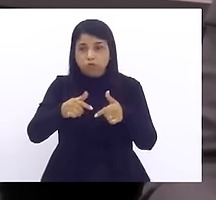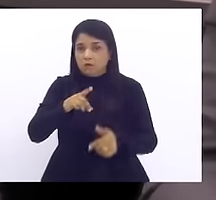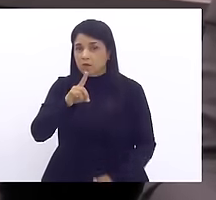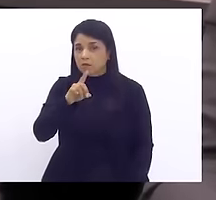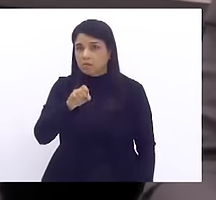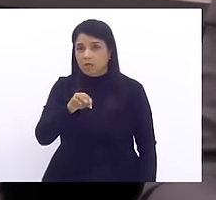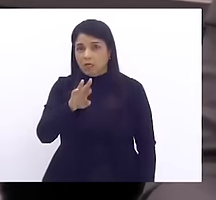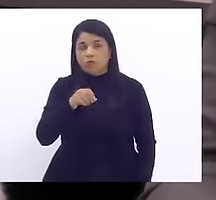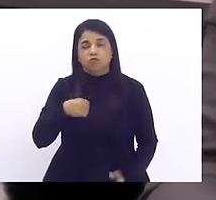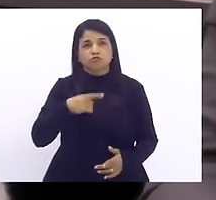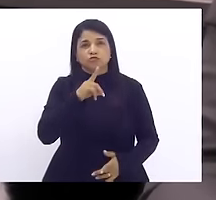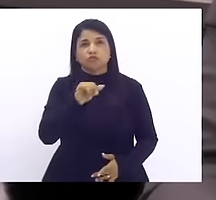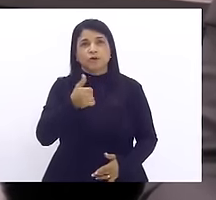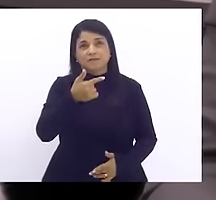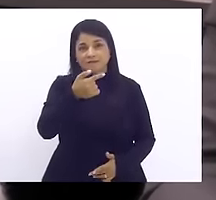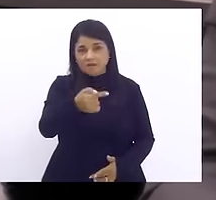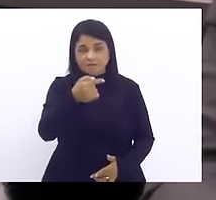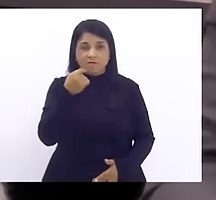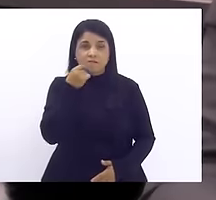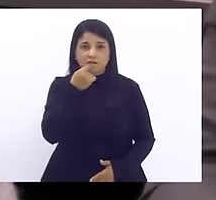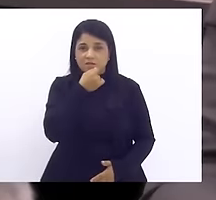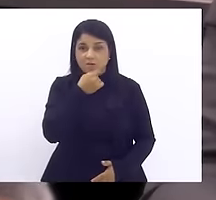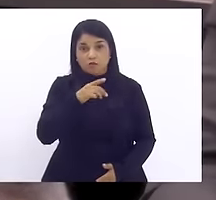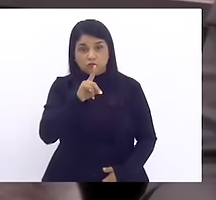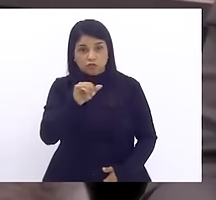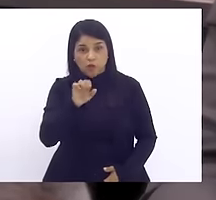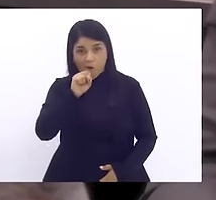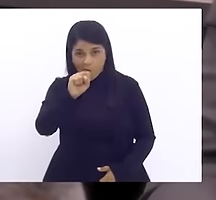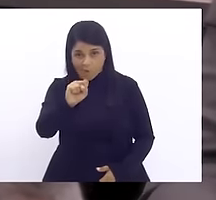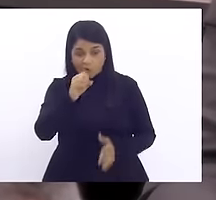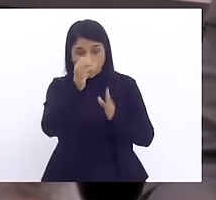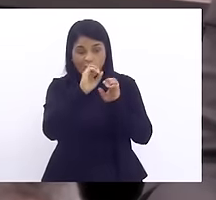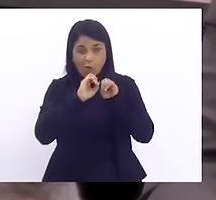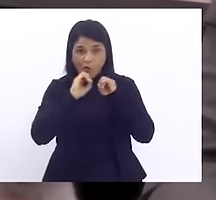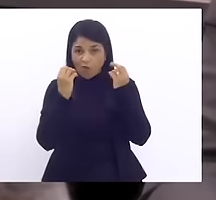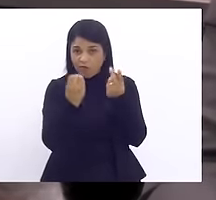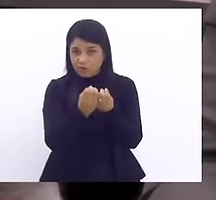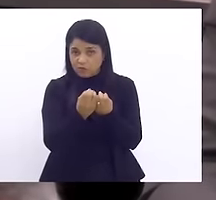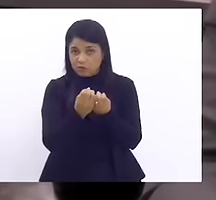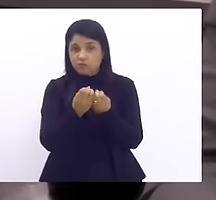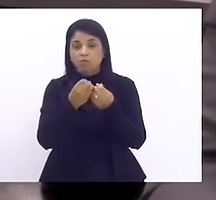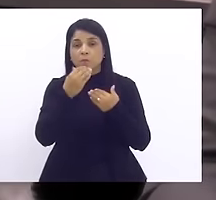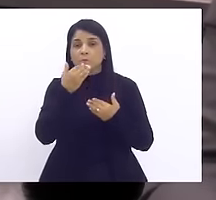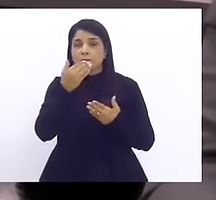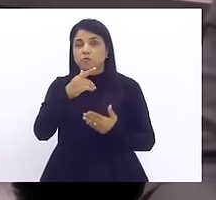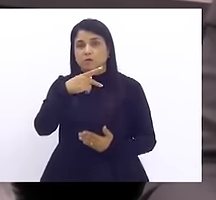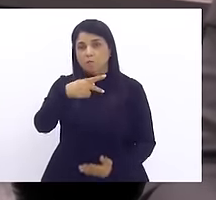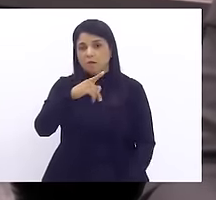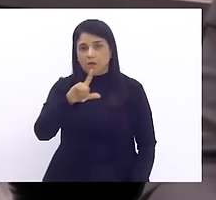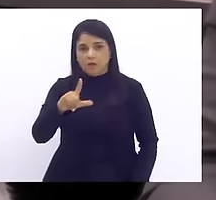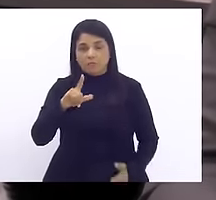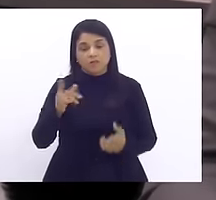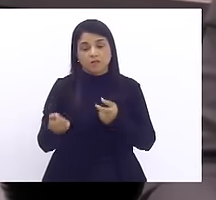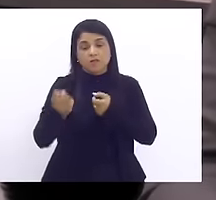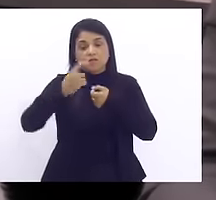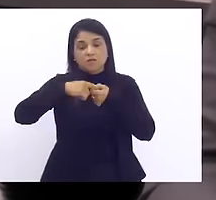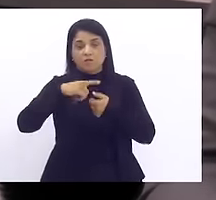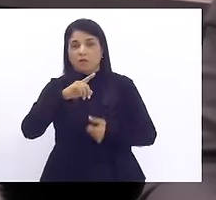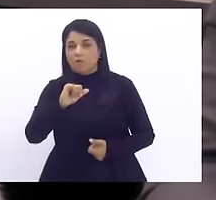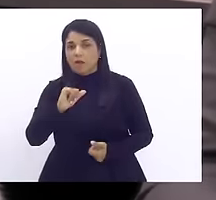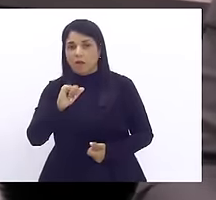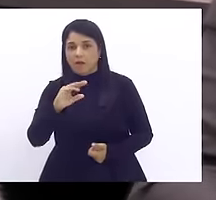a denúncia foi no dia 7 de setembro no dia 8 nós expedimos um ofício a PL pedindo pra devolver todos os lacres que